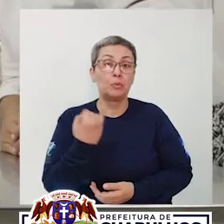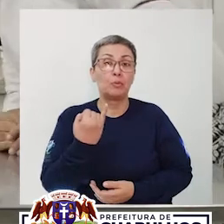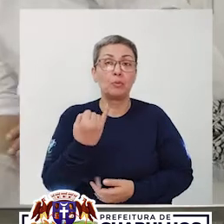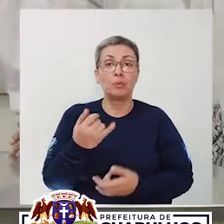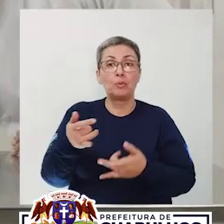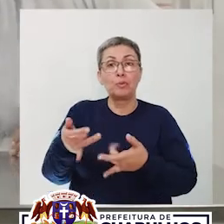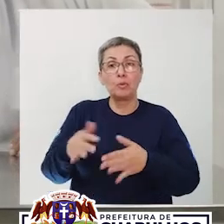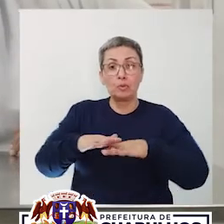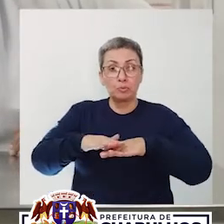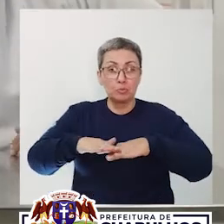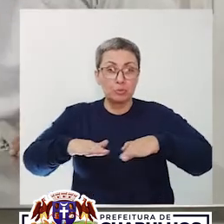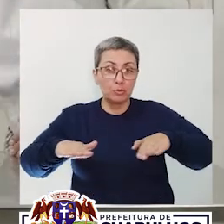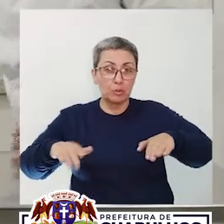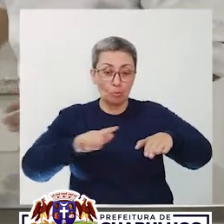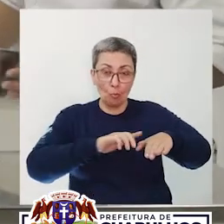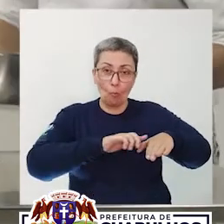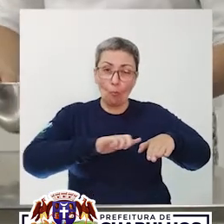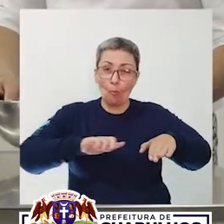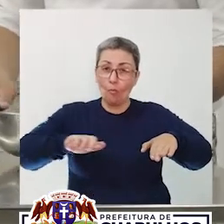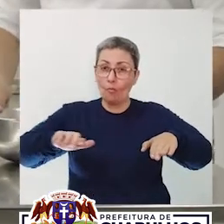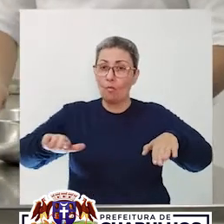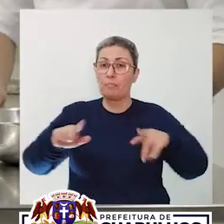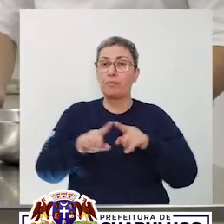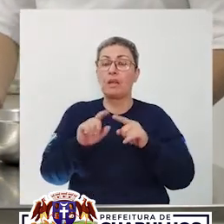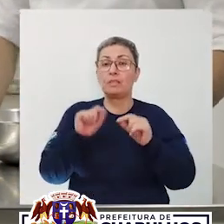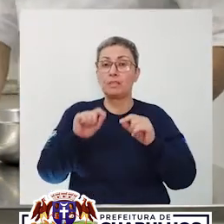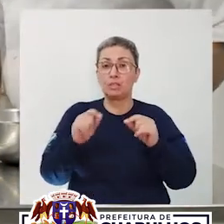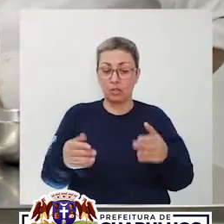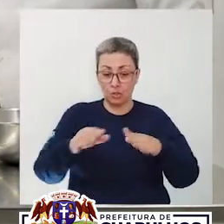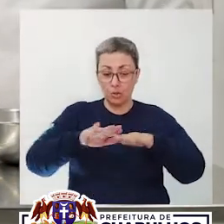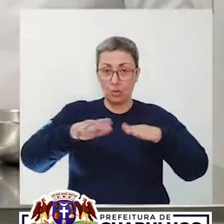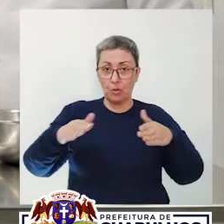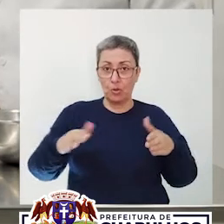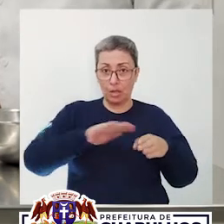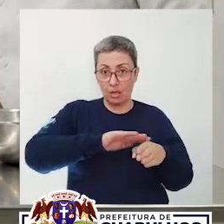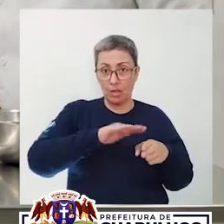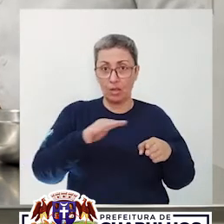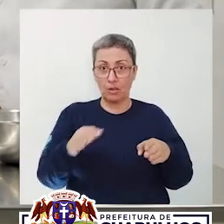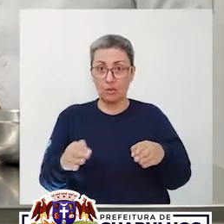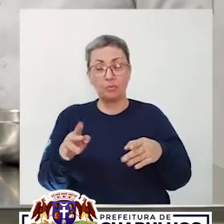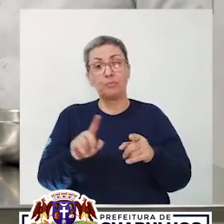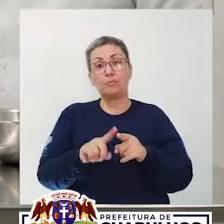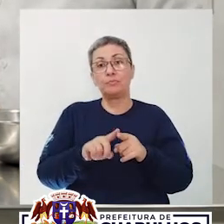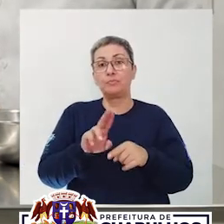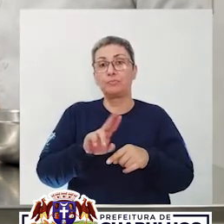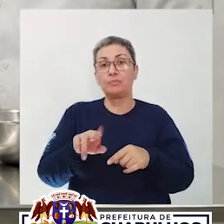O importante é deixar assim a superfície bem lisa, porque na hora que você colocar a cobertura,